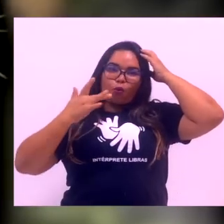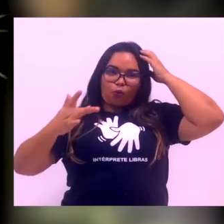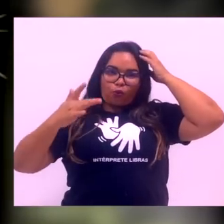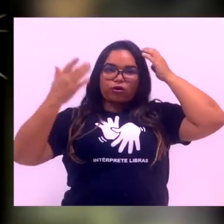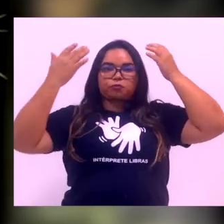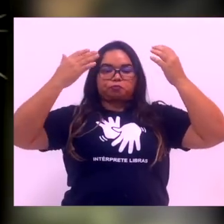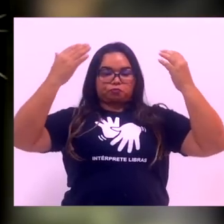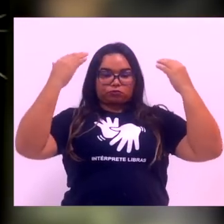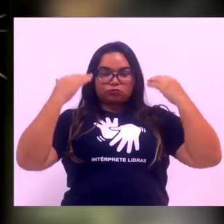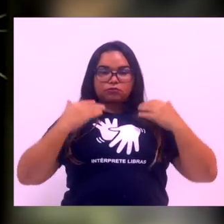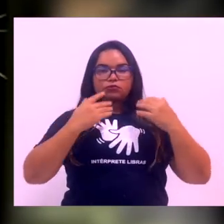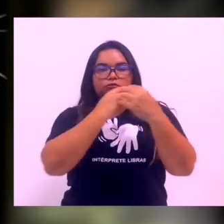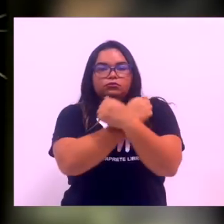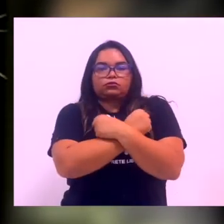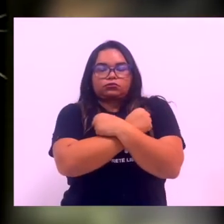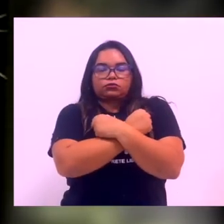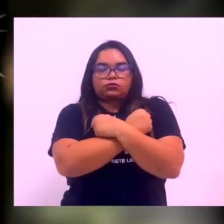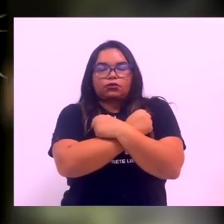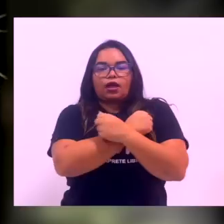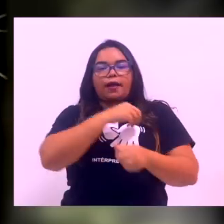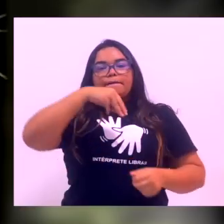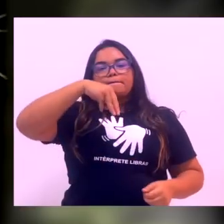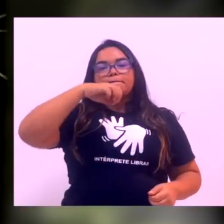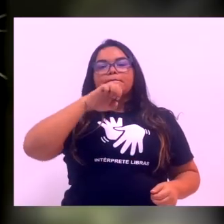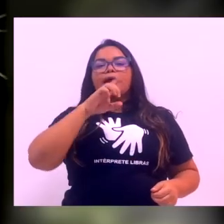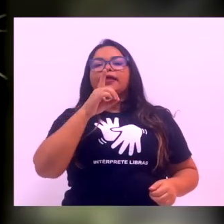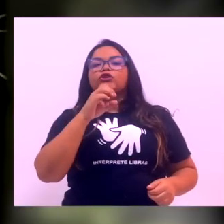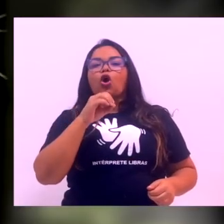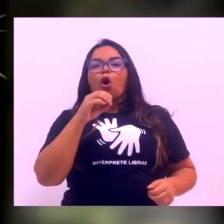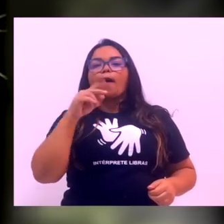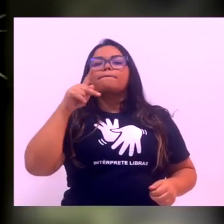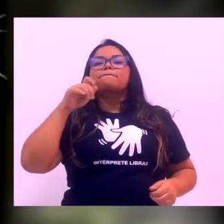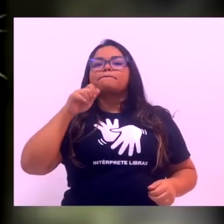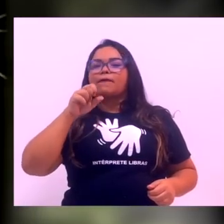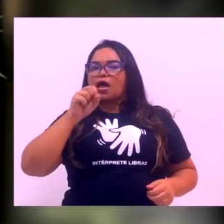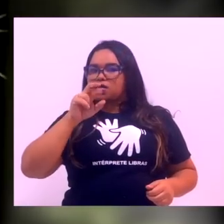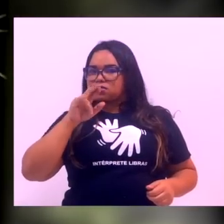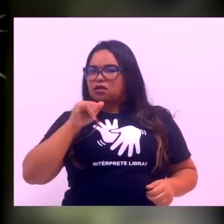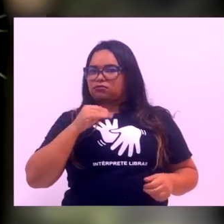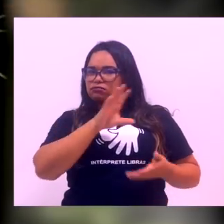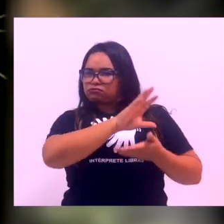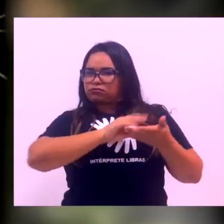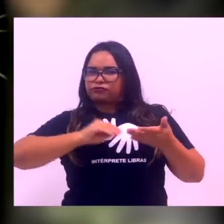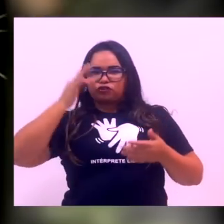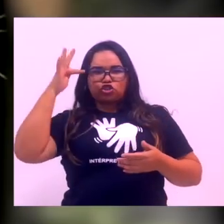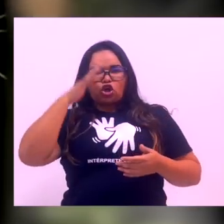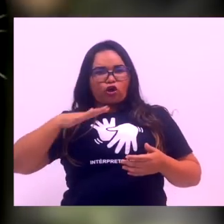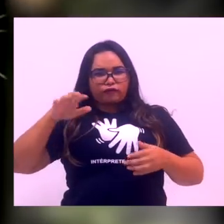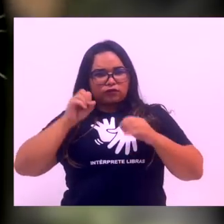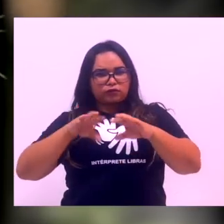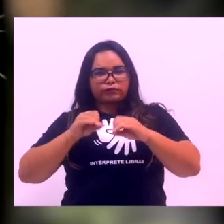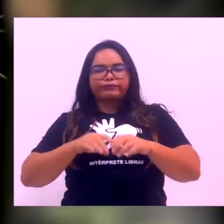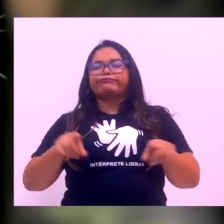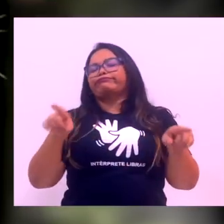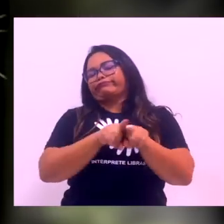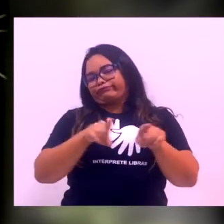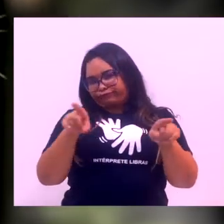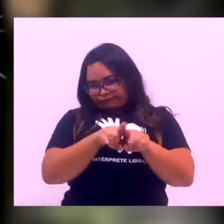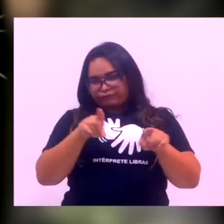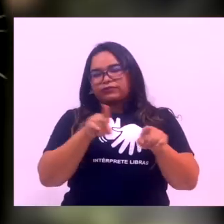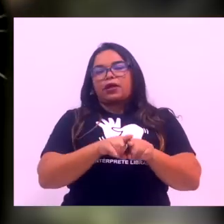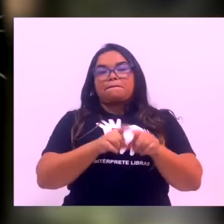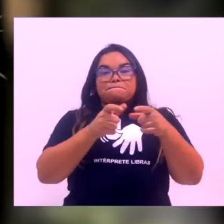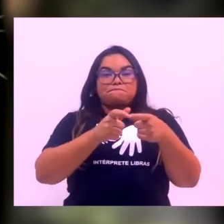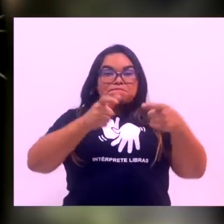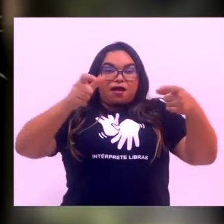medo-persa? Claro que sim, nós ensinamos. É a religião do mitraísmo que está viva e bem e que está dominando o